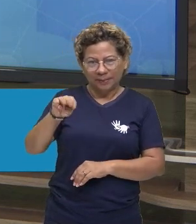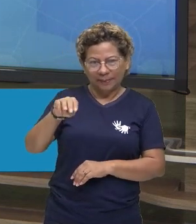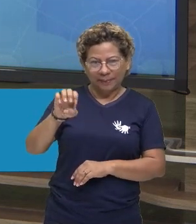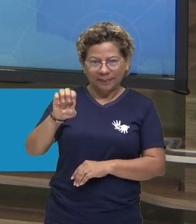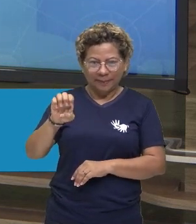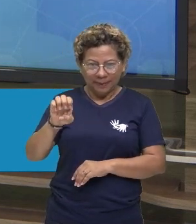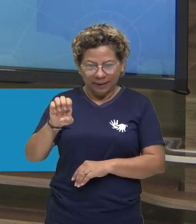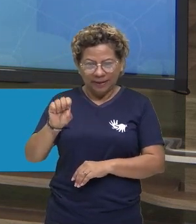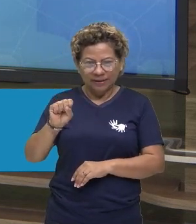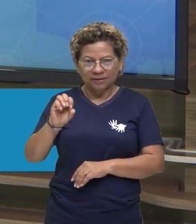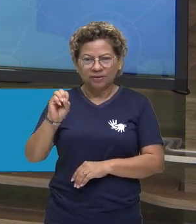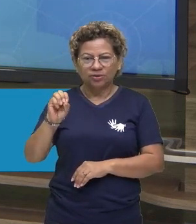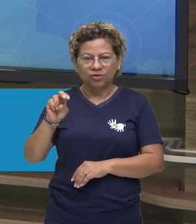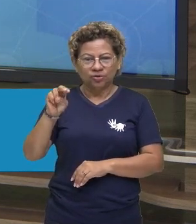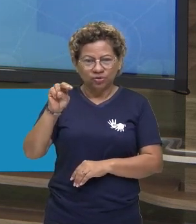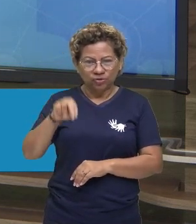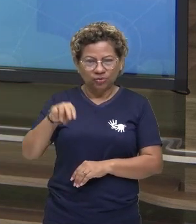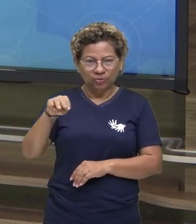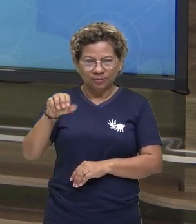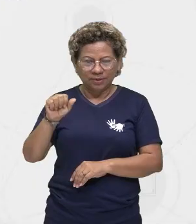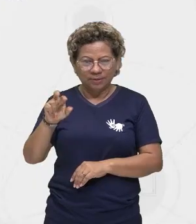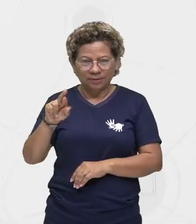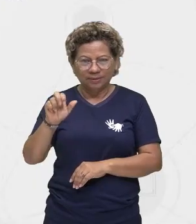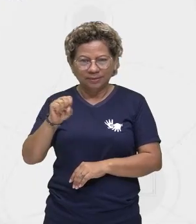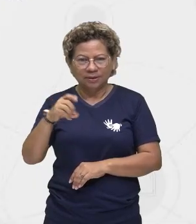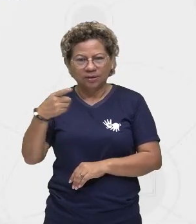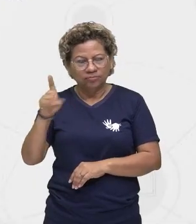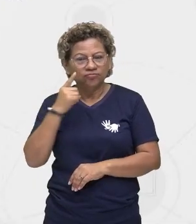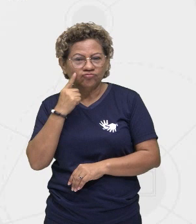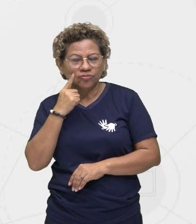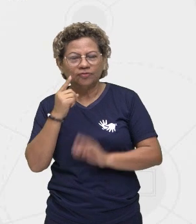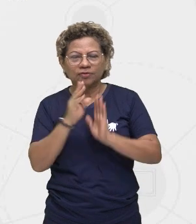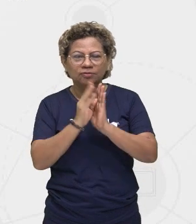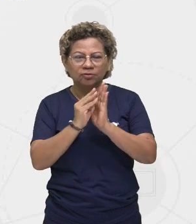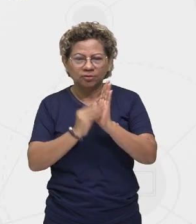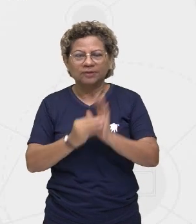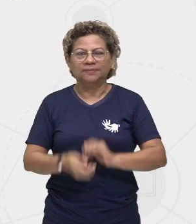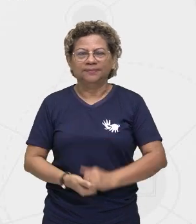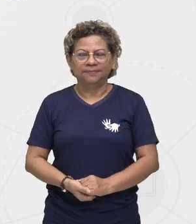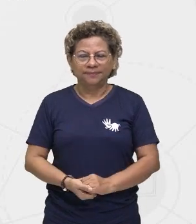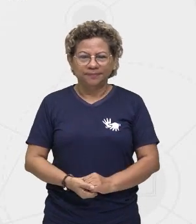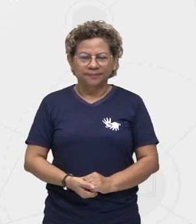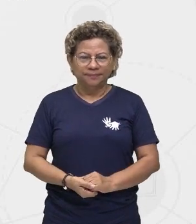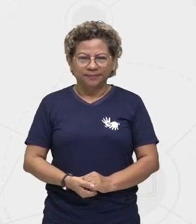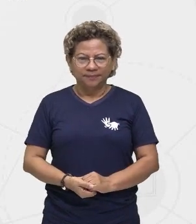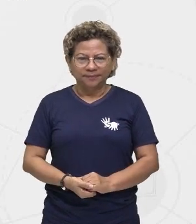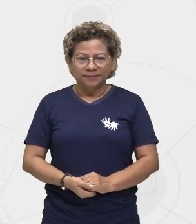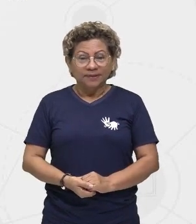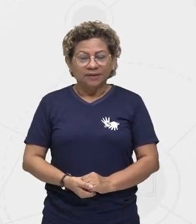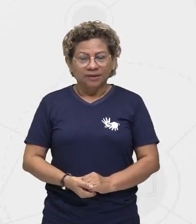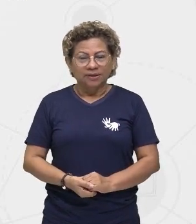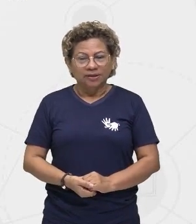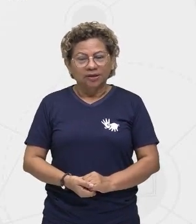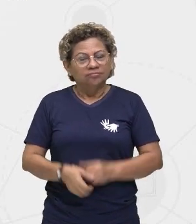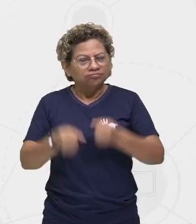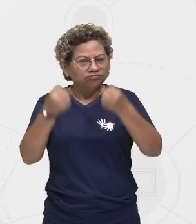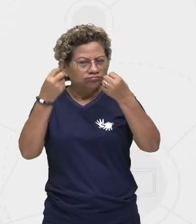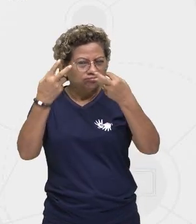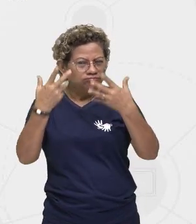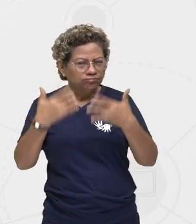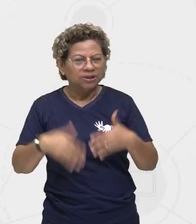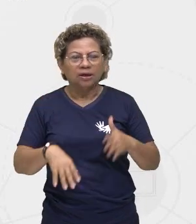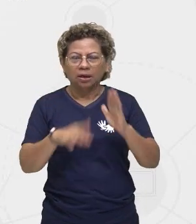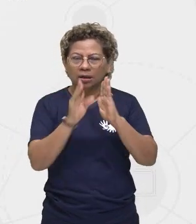Vamos ver qual é o nosso conteúdo para a aula de hoje? Na aula de número 140 de matemática, nós vamos tratar o seguinte